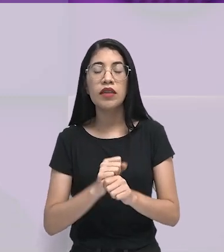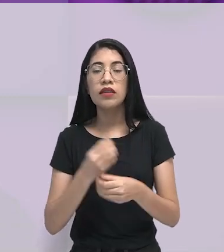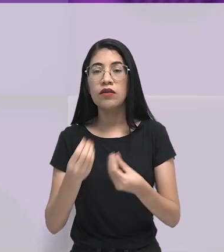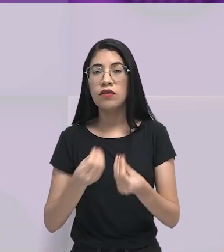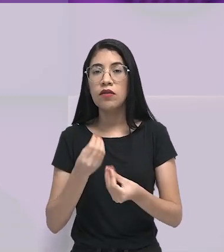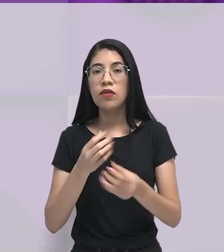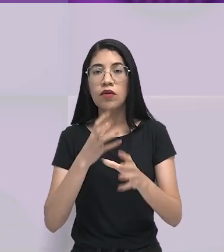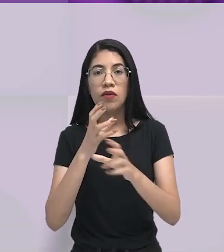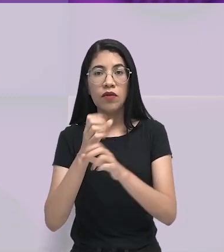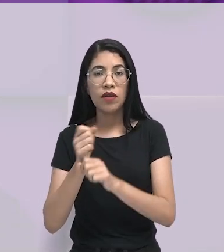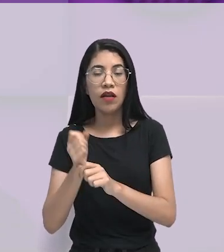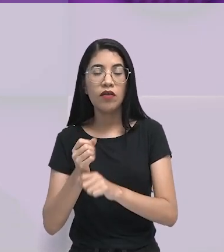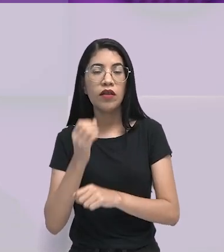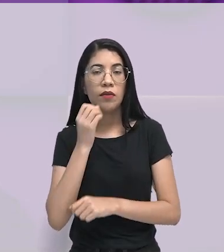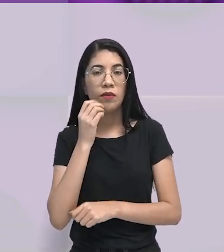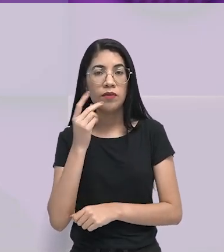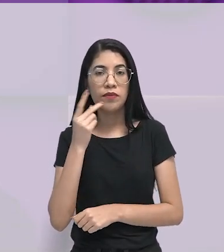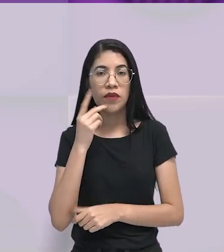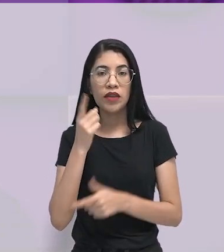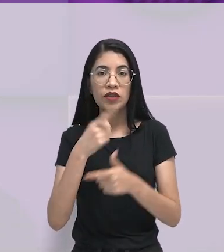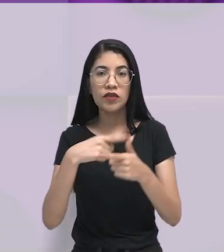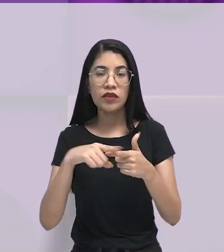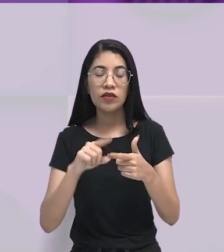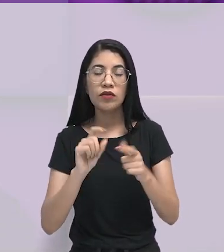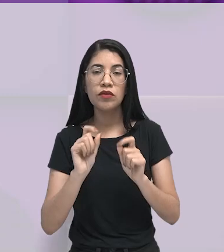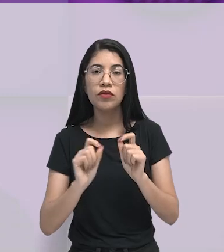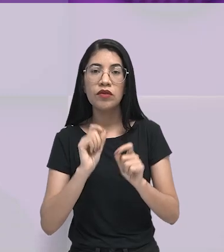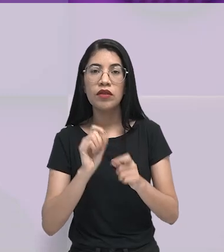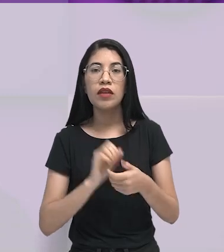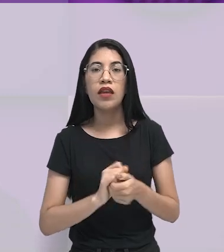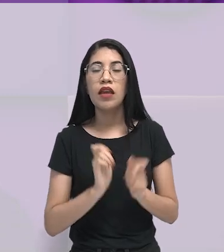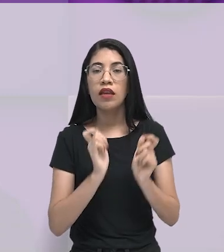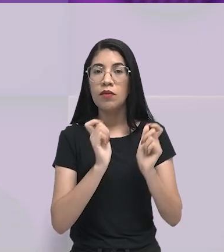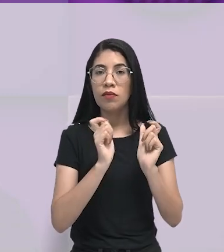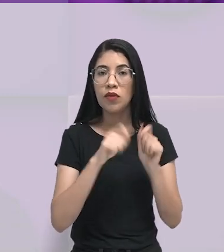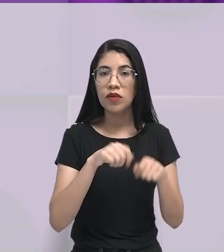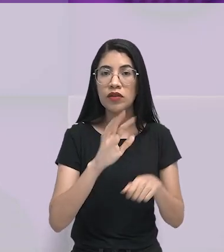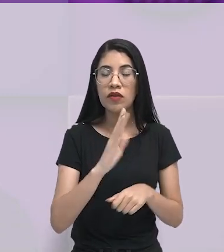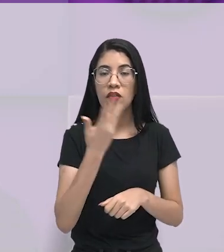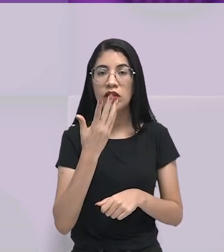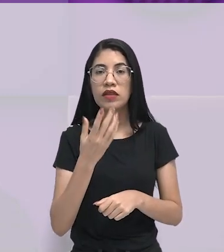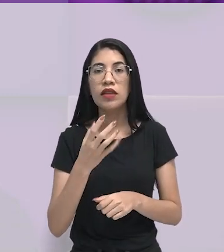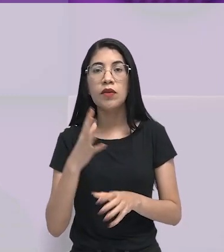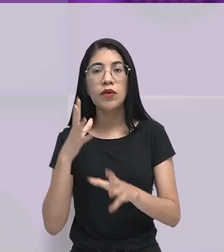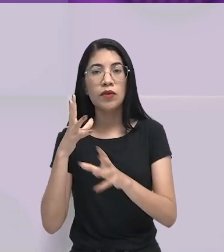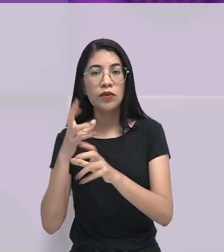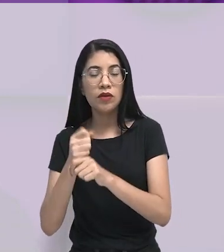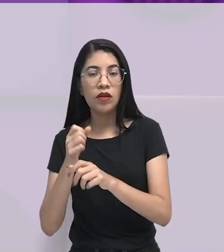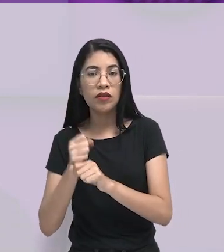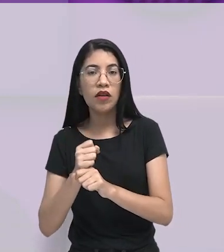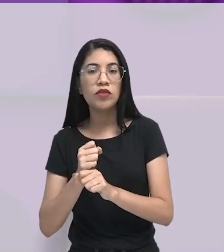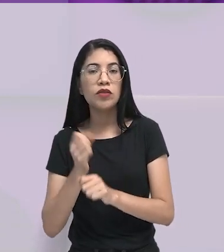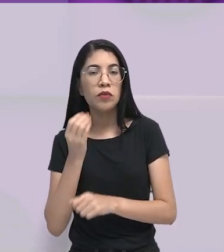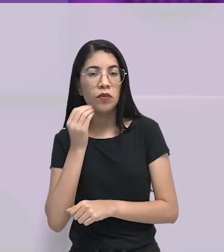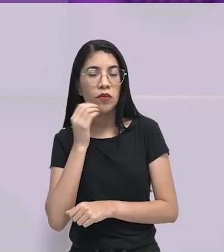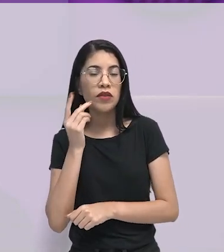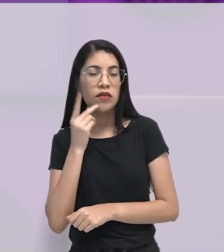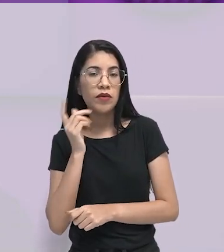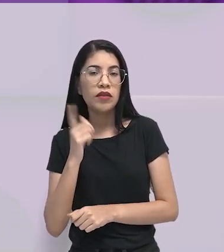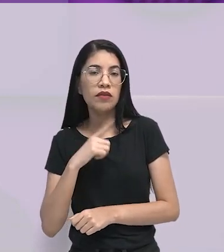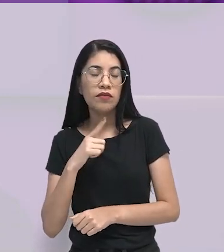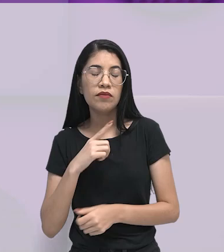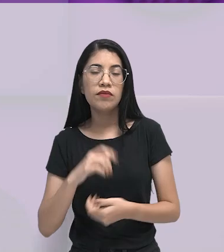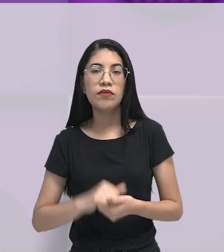cálculo da probabilidade é uma divisão entre os casos favoráveis dividido pelo total de possibilidades,